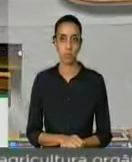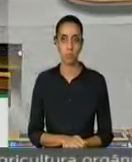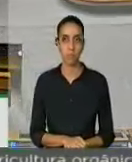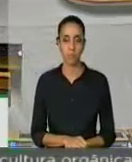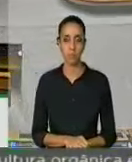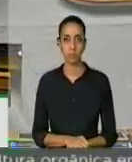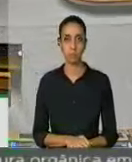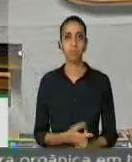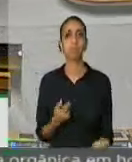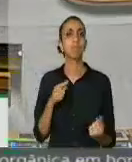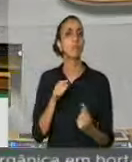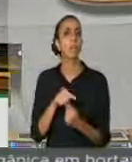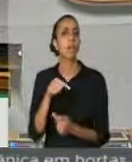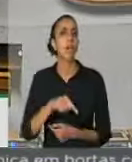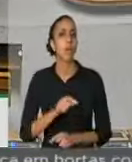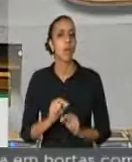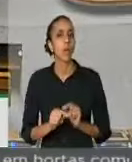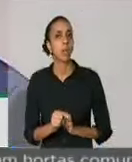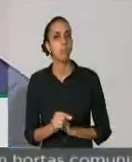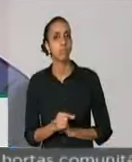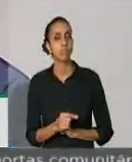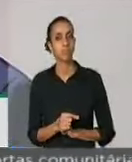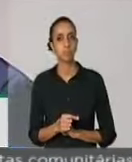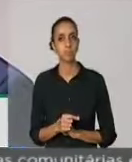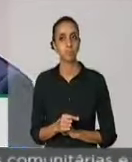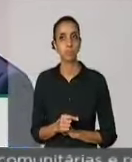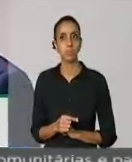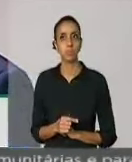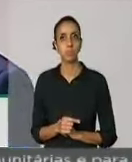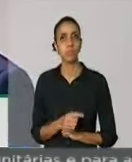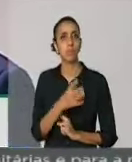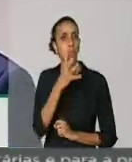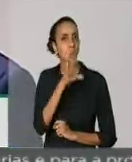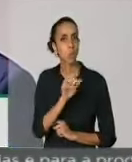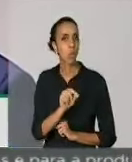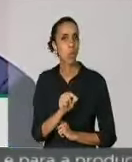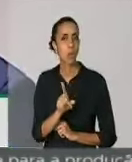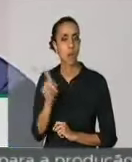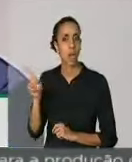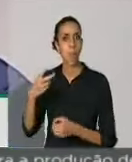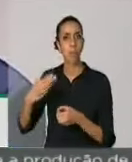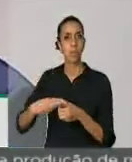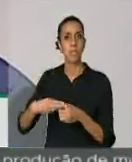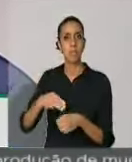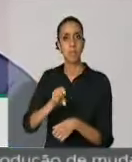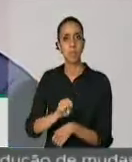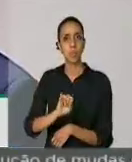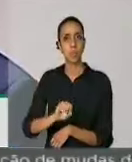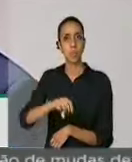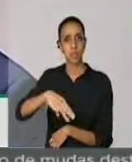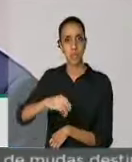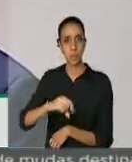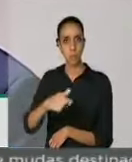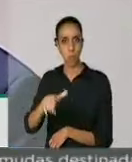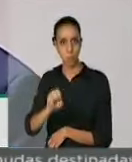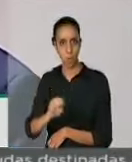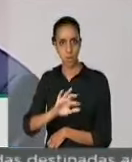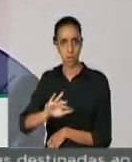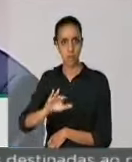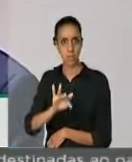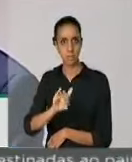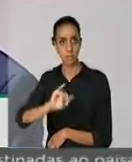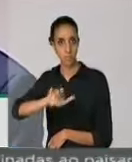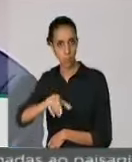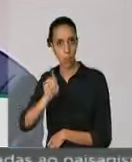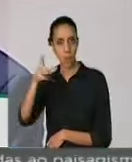para denunciar uma grave ameaça ao ambiente no município de Simões Filho na Bahia